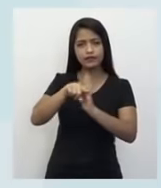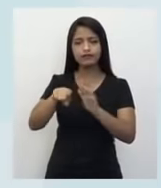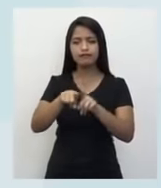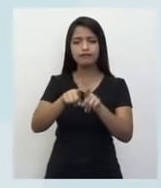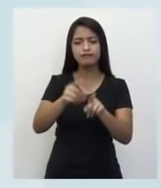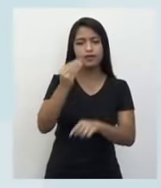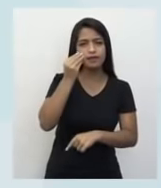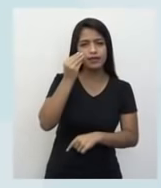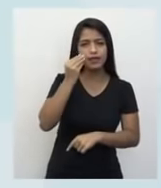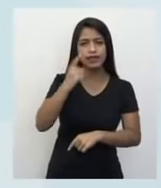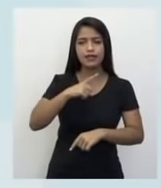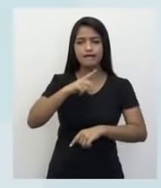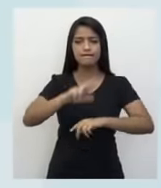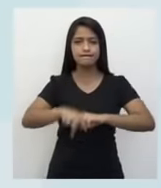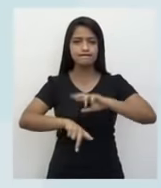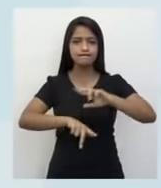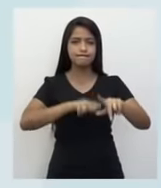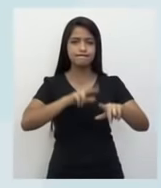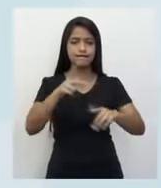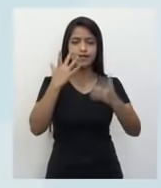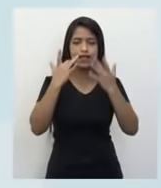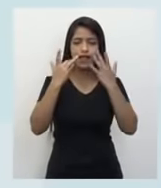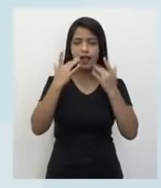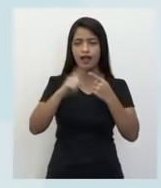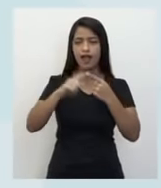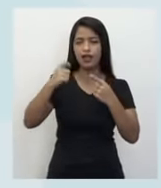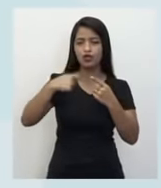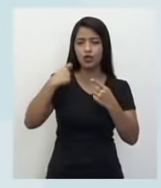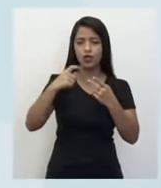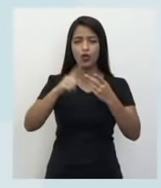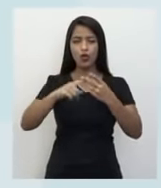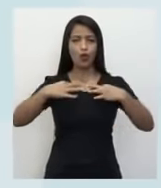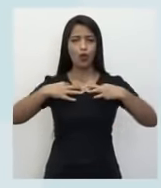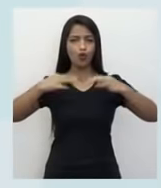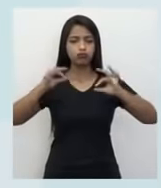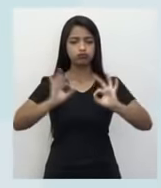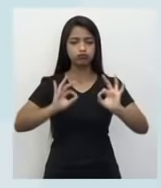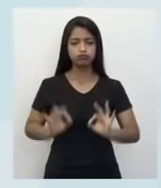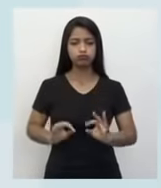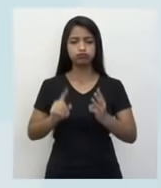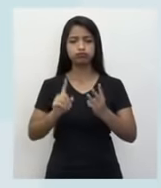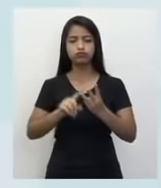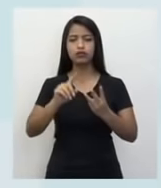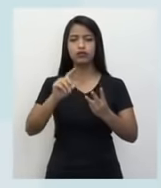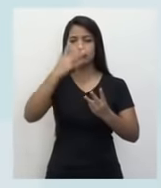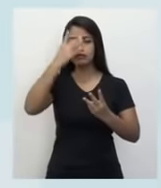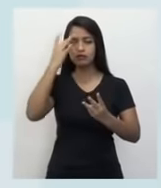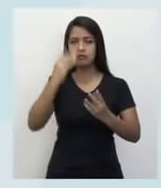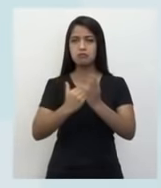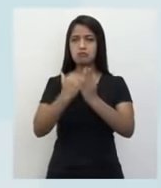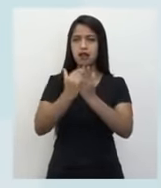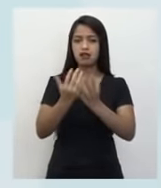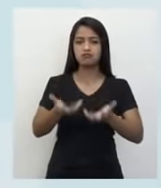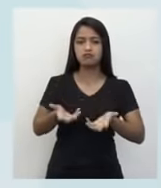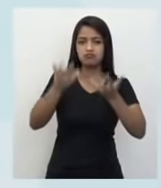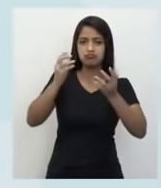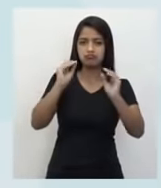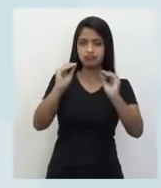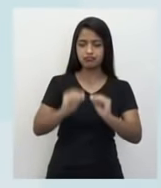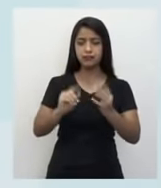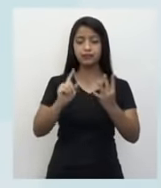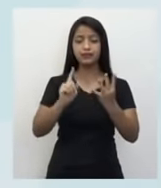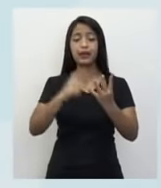teatrais, ator, figurinista, aderecista, maquiador, visagista, entre outros, e compreender a relação entre elas no